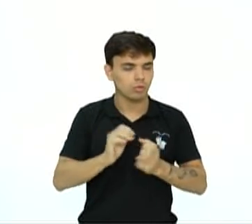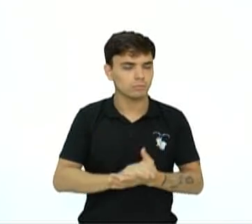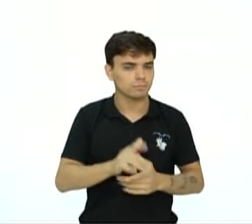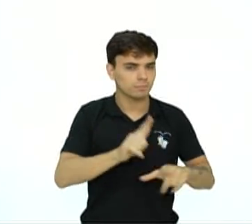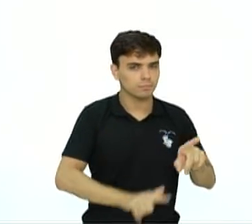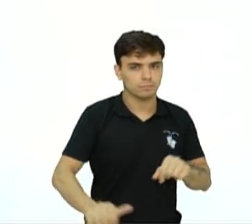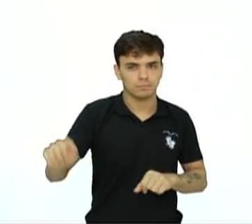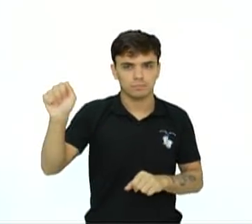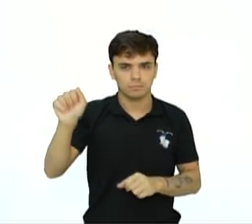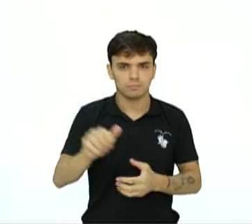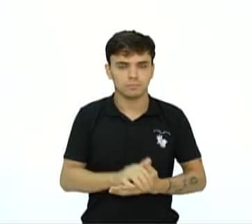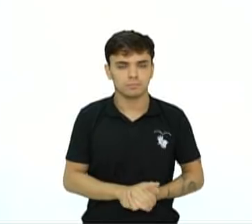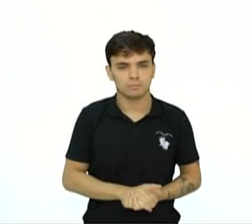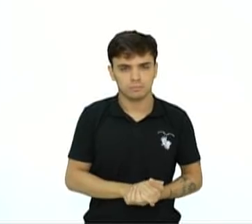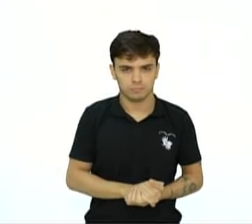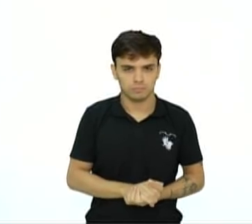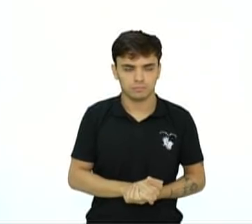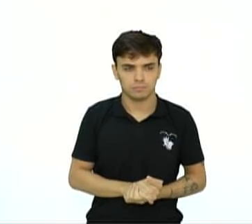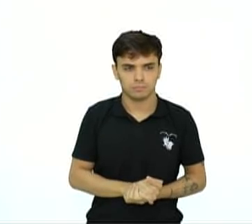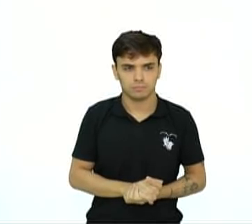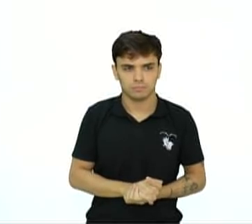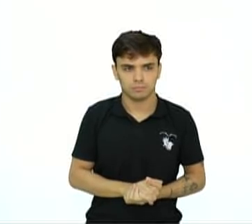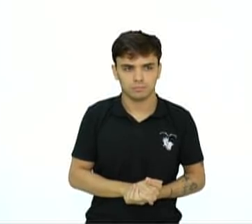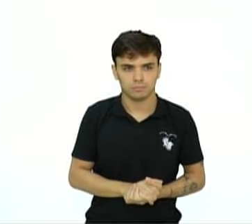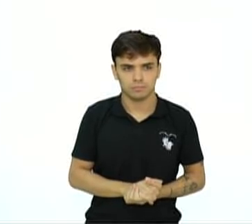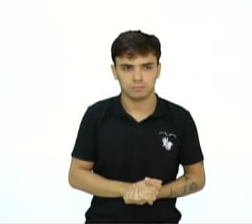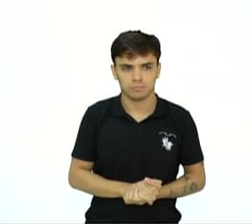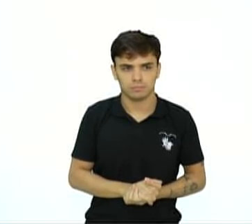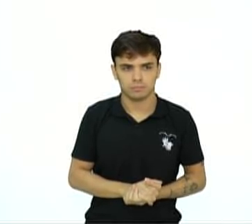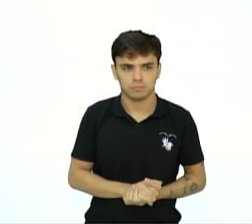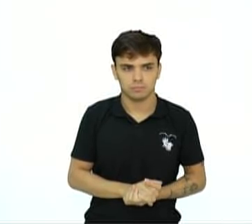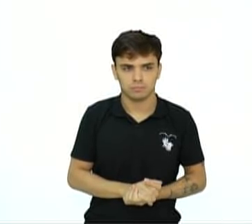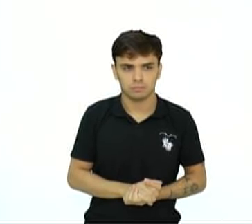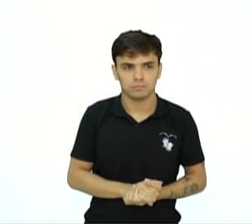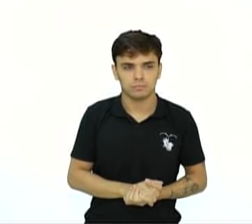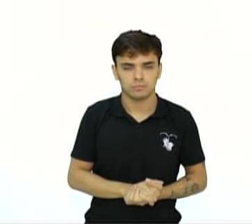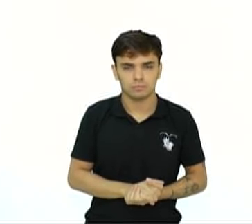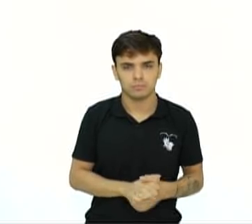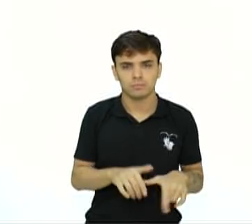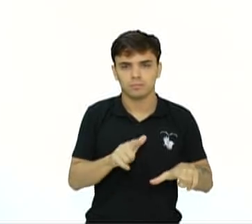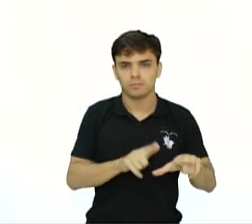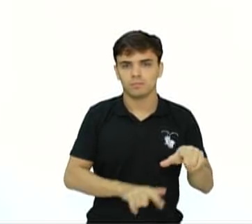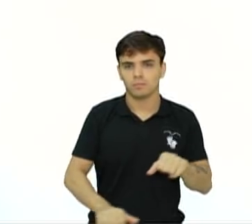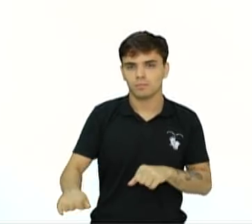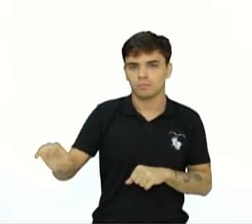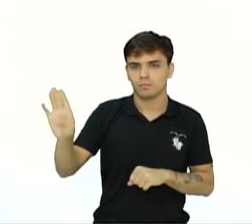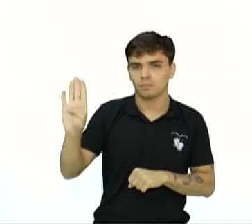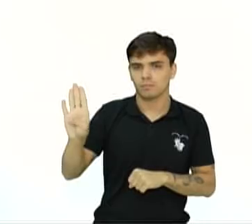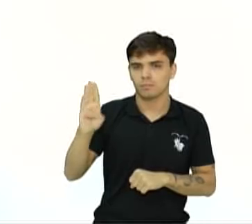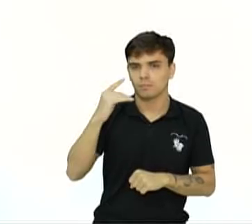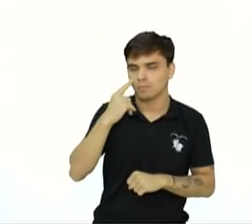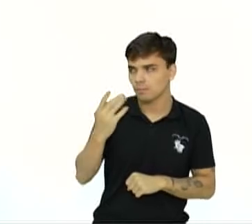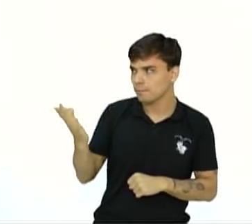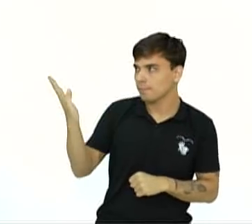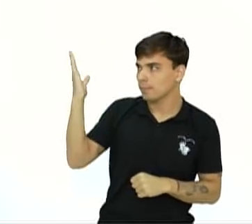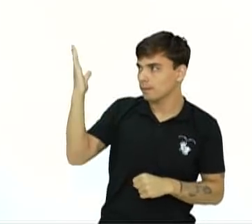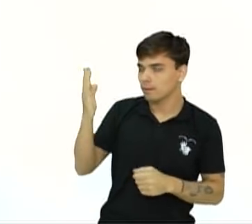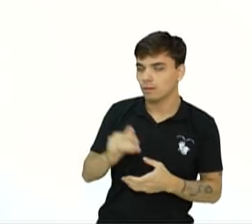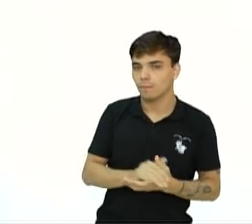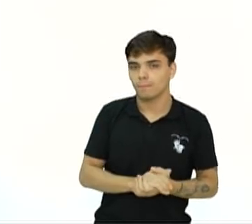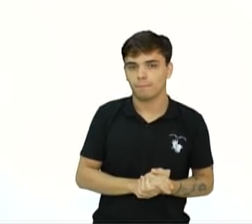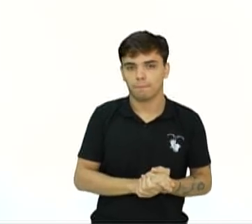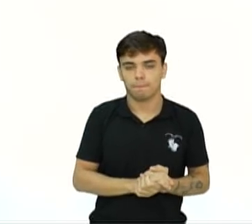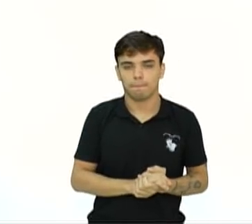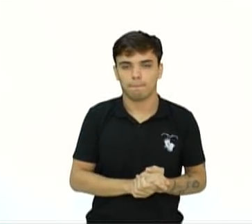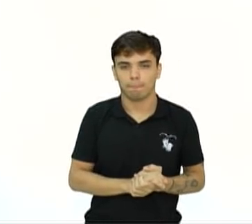A. She was painted by Vincent van Gogh. Letra B. She's probably the world's